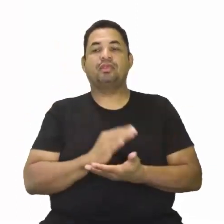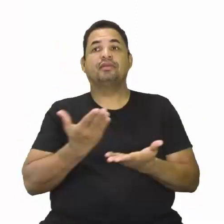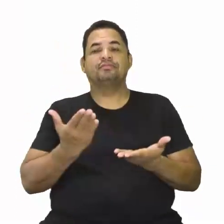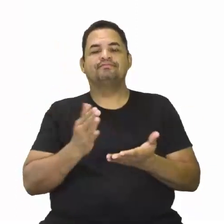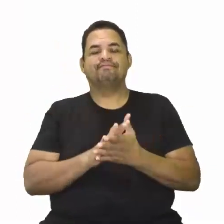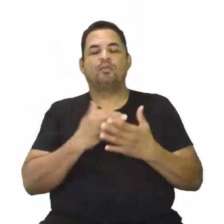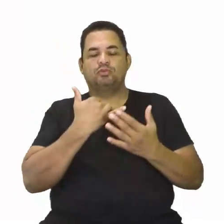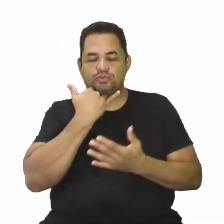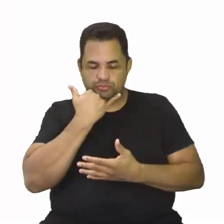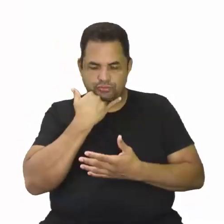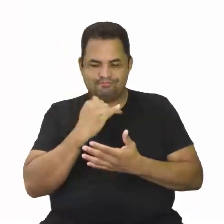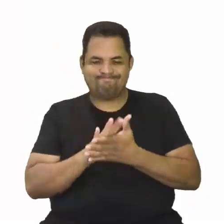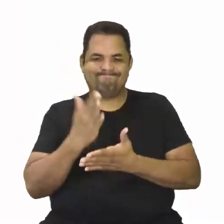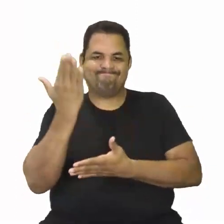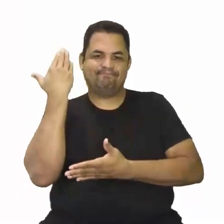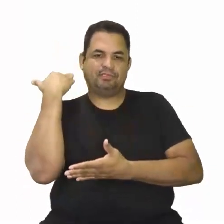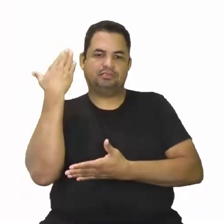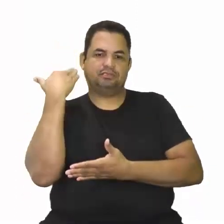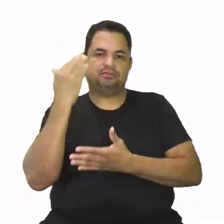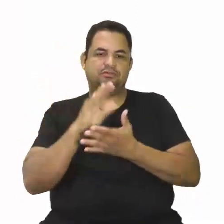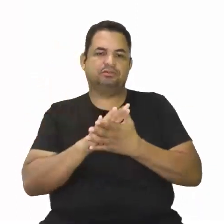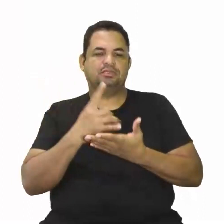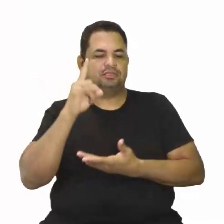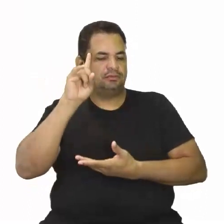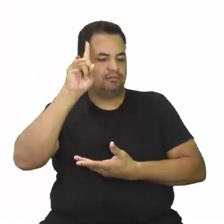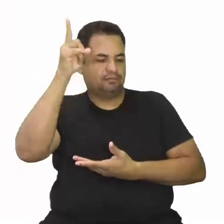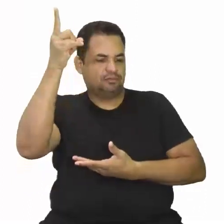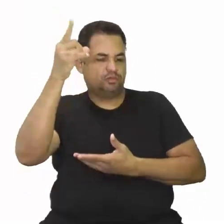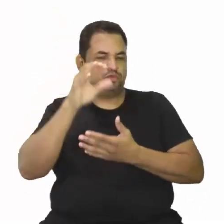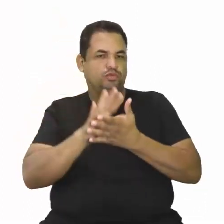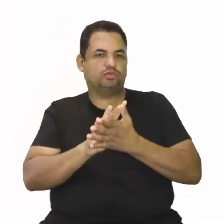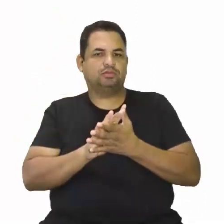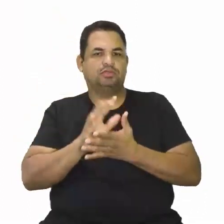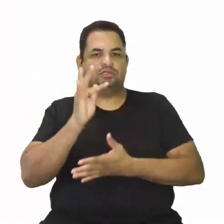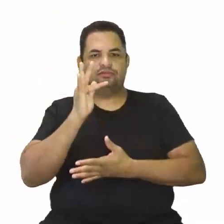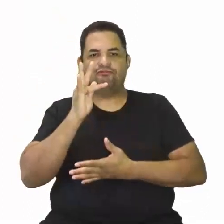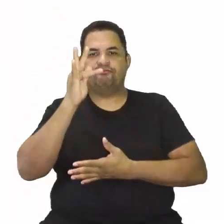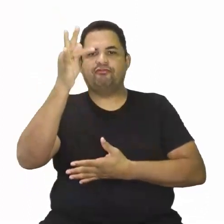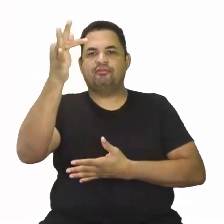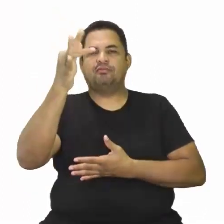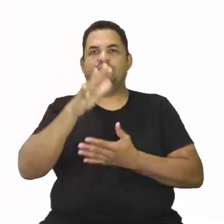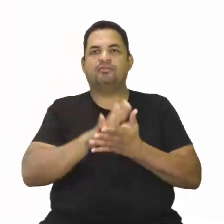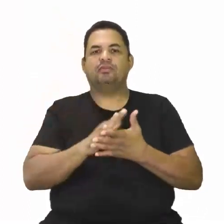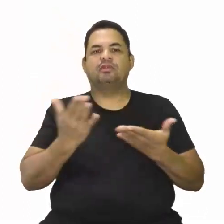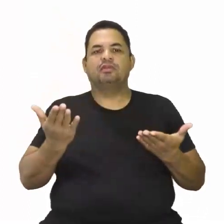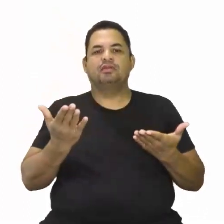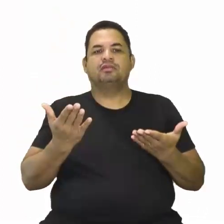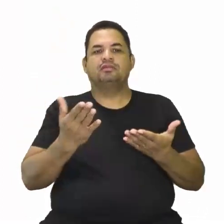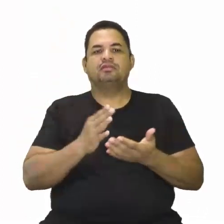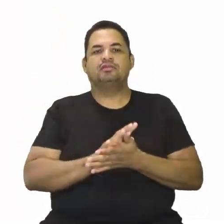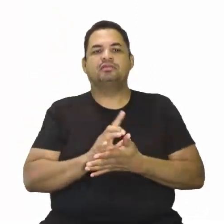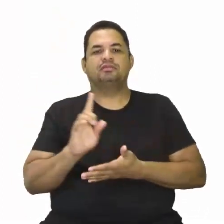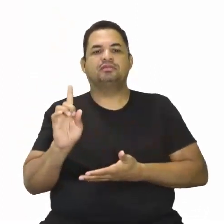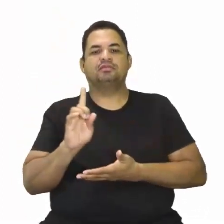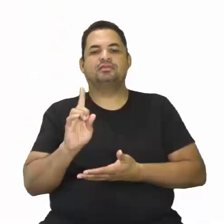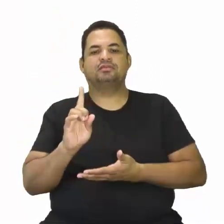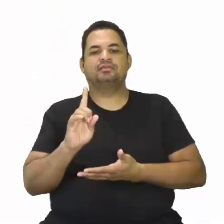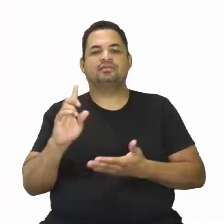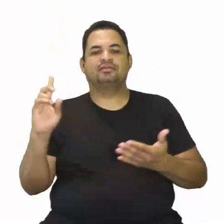passado, dão a ideia de futuro, de ações que ainda não